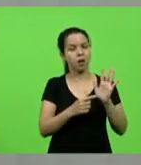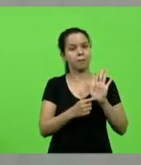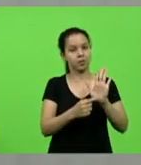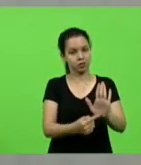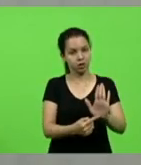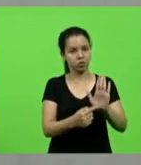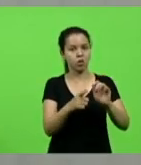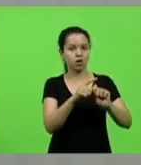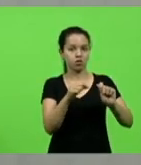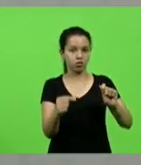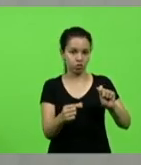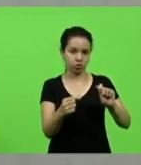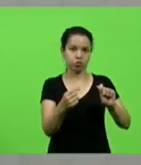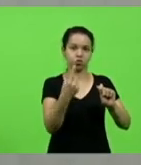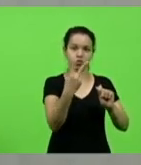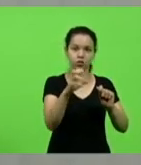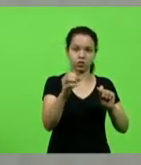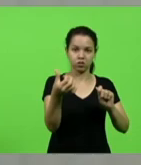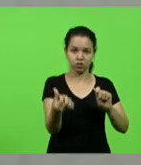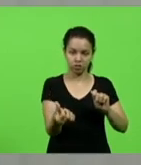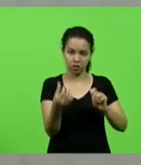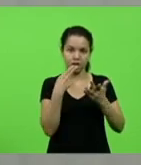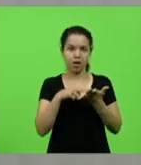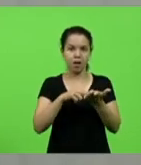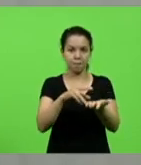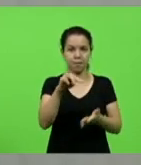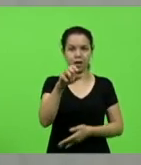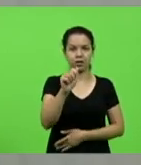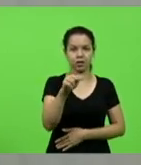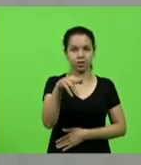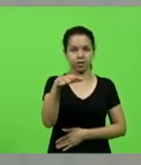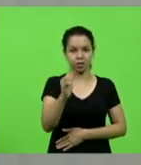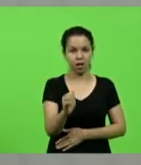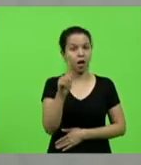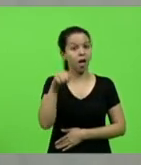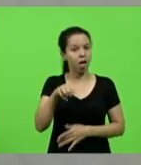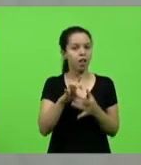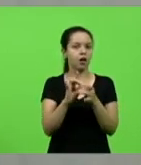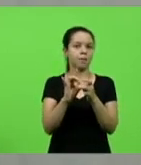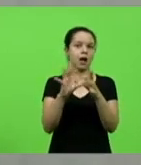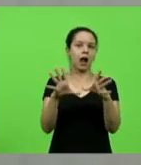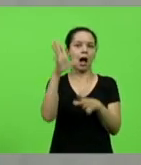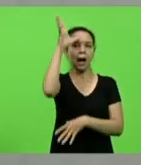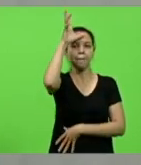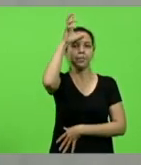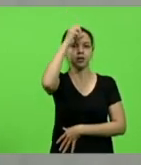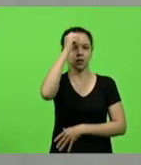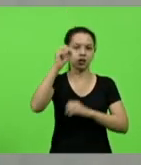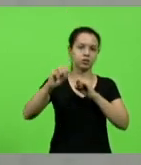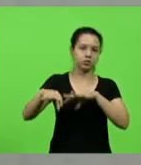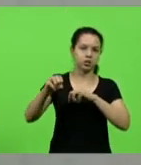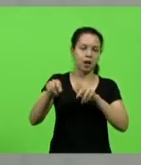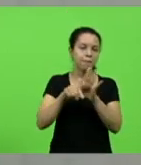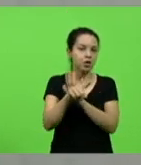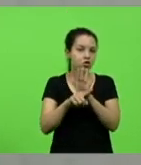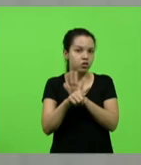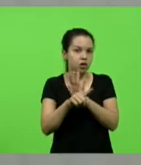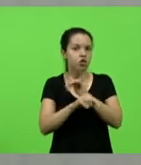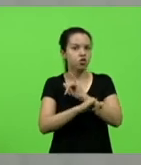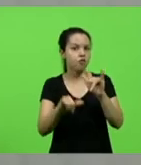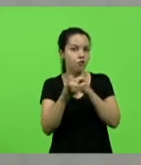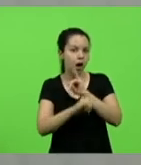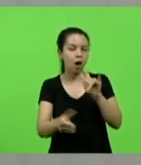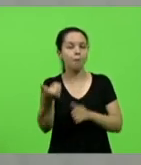206 da Carta Magna, inferem-se o da liberdade de aprender, ensinar, pesquisar e divulgar o